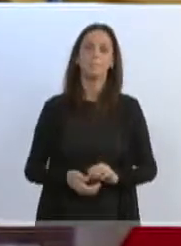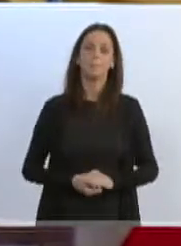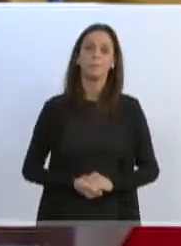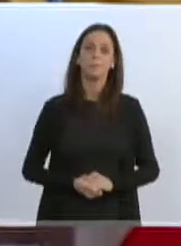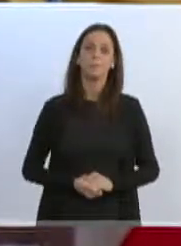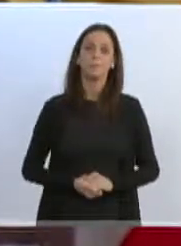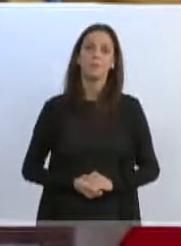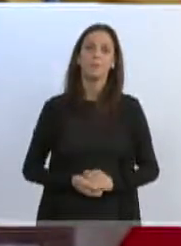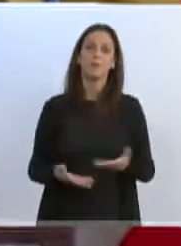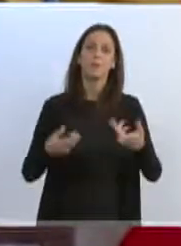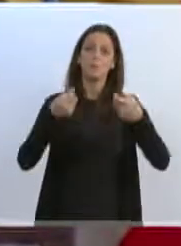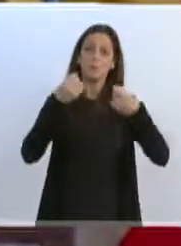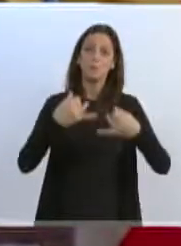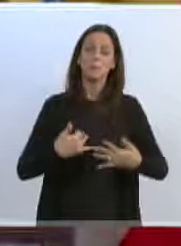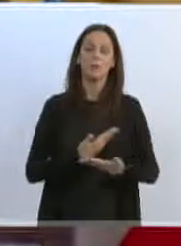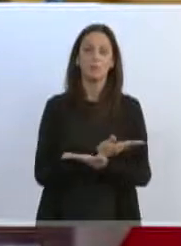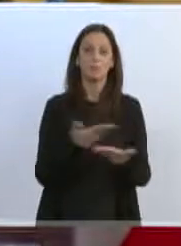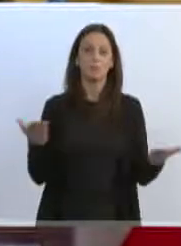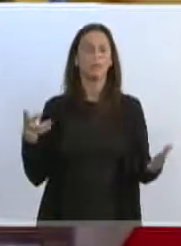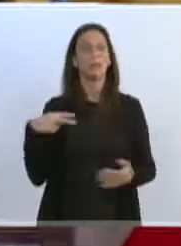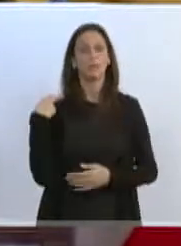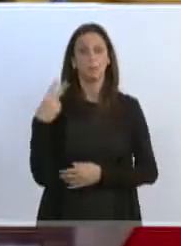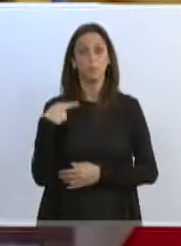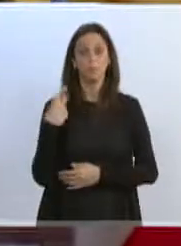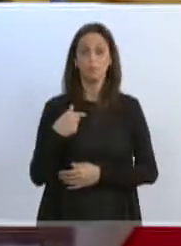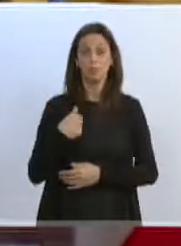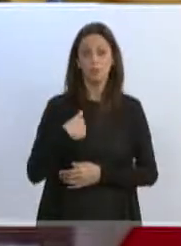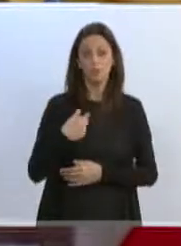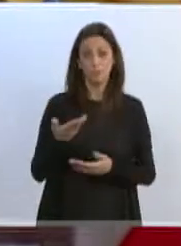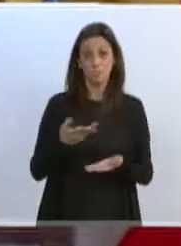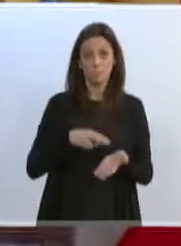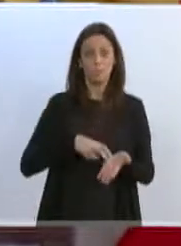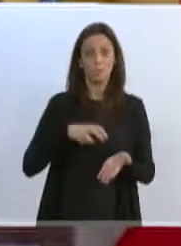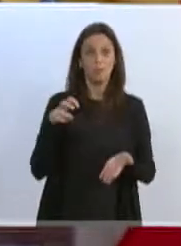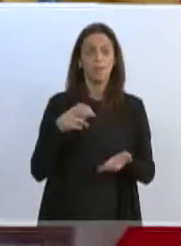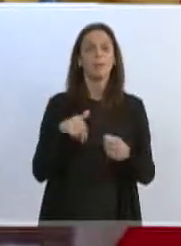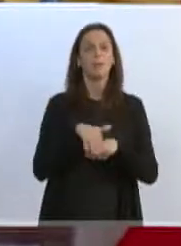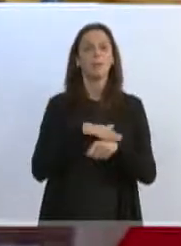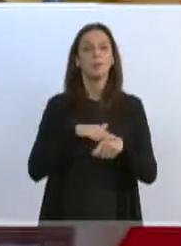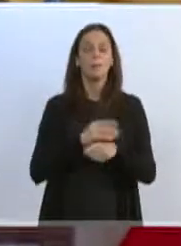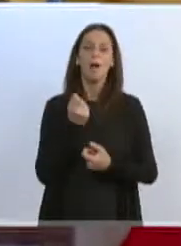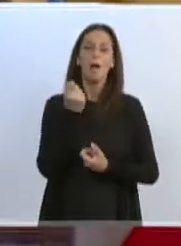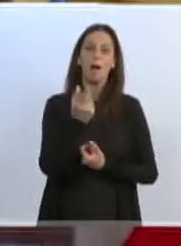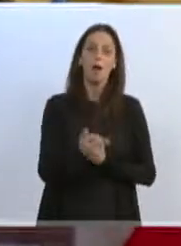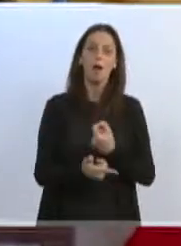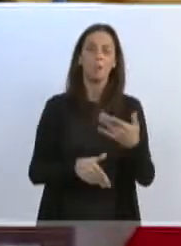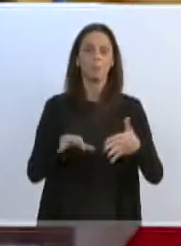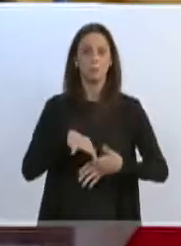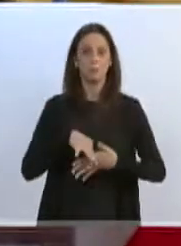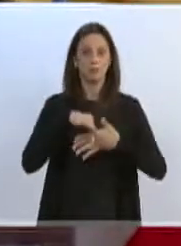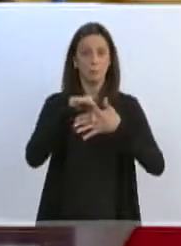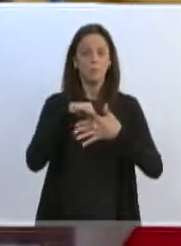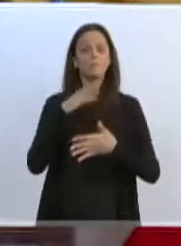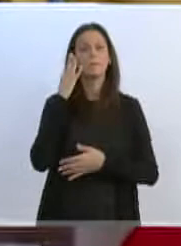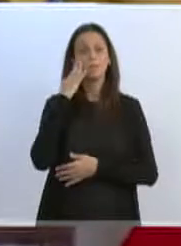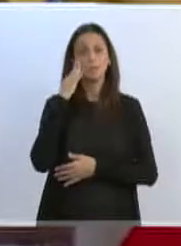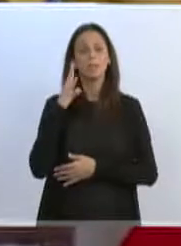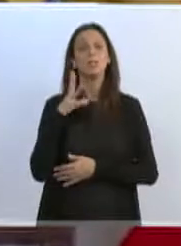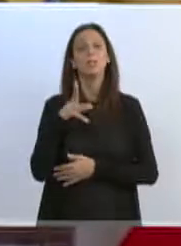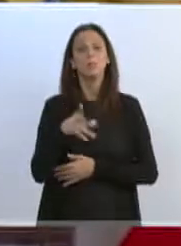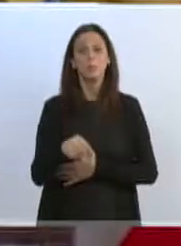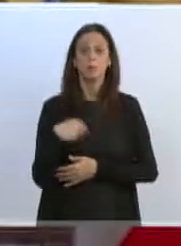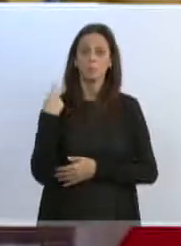explicar aos senhores vereadores que eu estive nesta manhã conversando com algumas lideranças eu sei que todos os vereadores têm